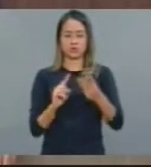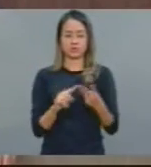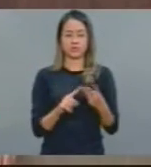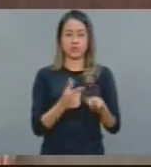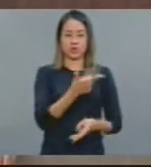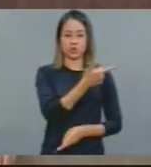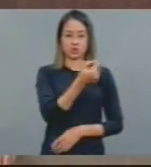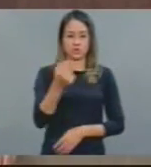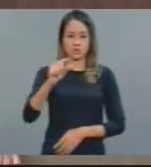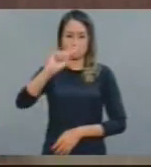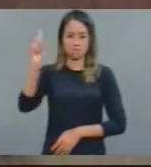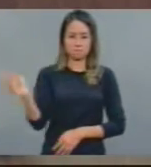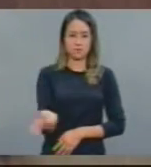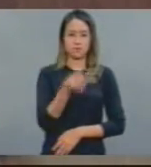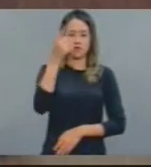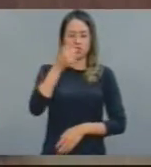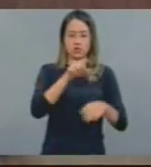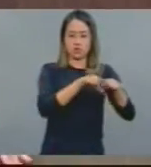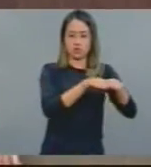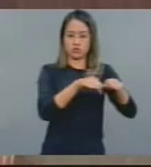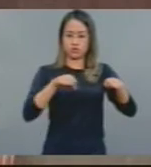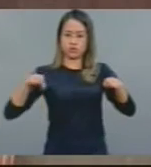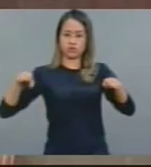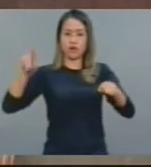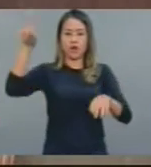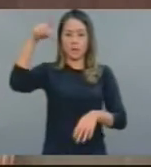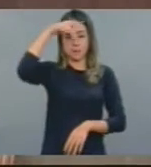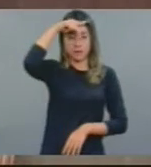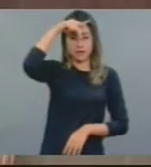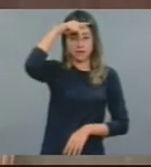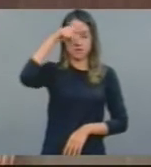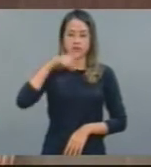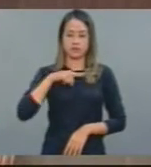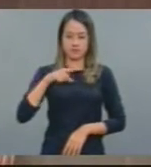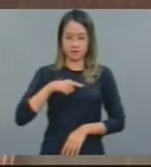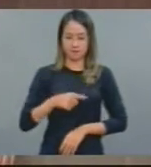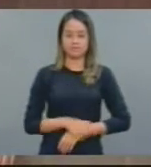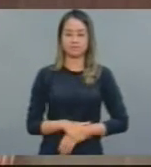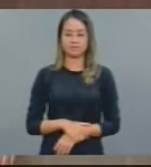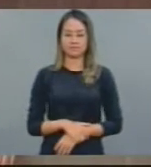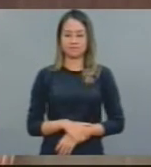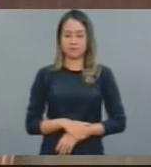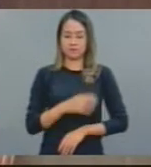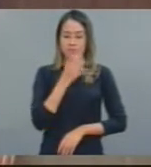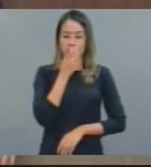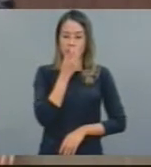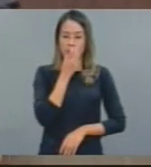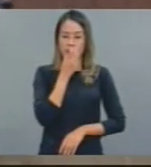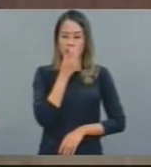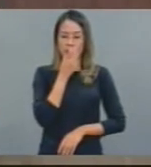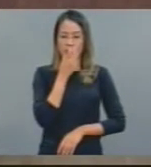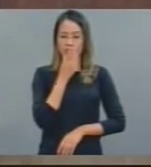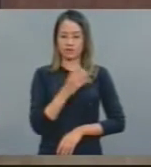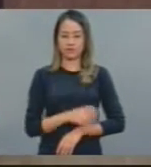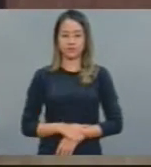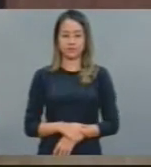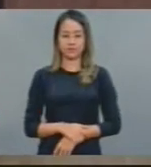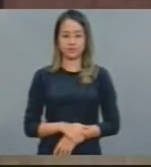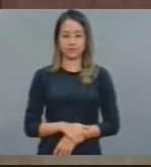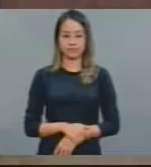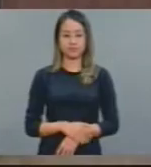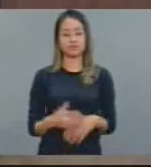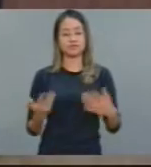do PECEM. Lá estão esses investimentos em obras do governo do Estado. E